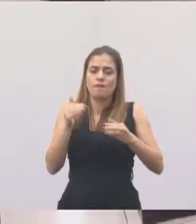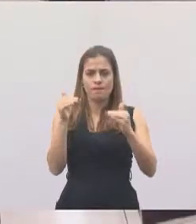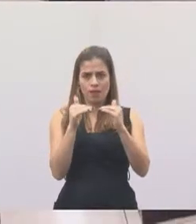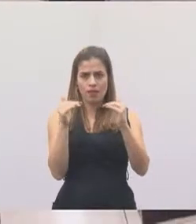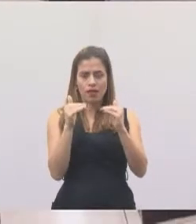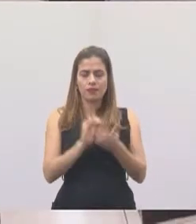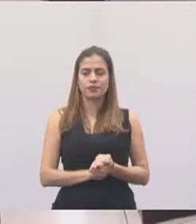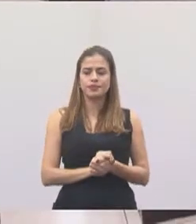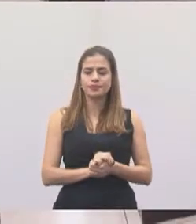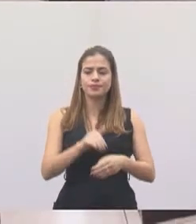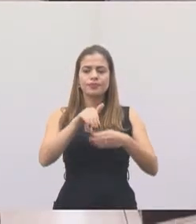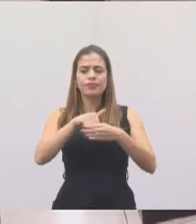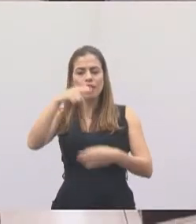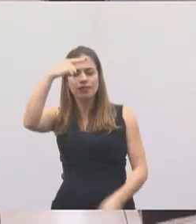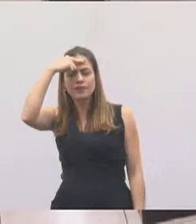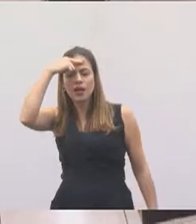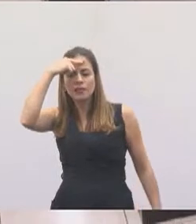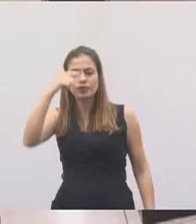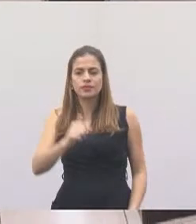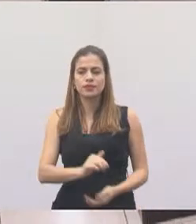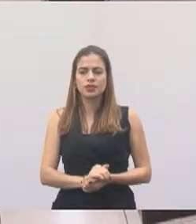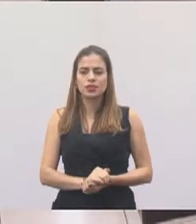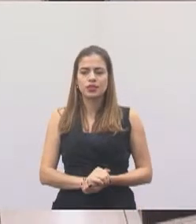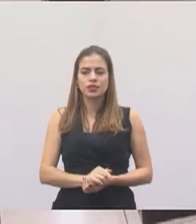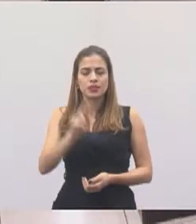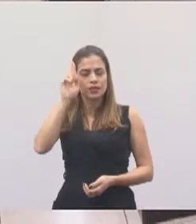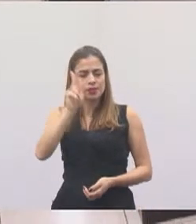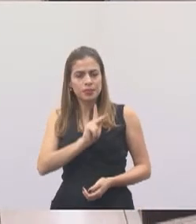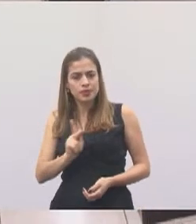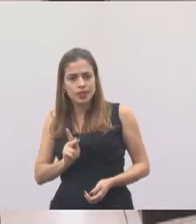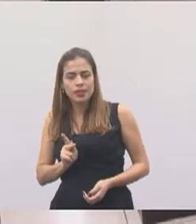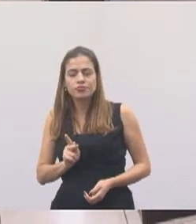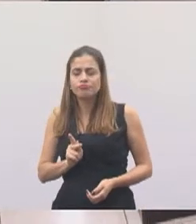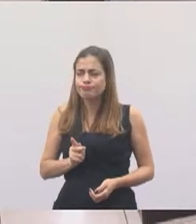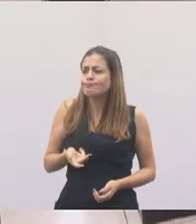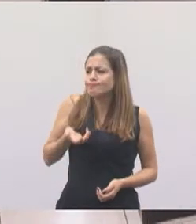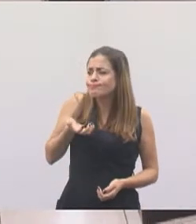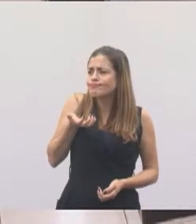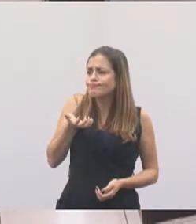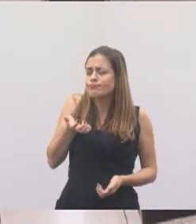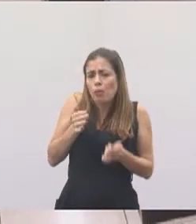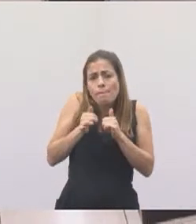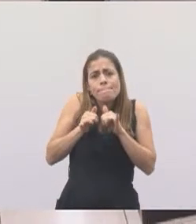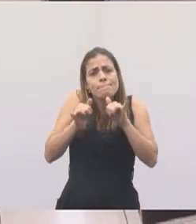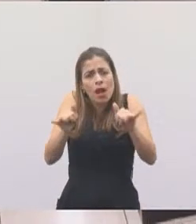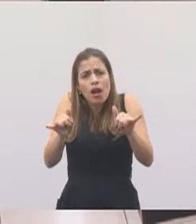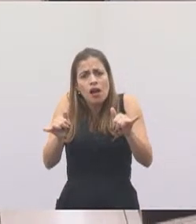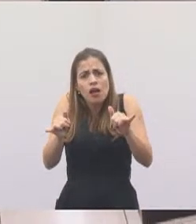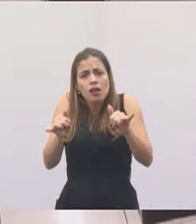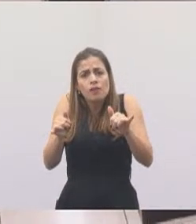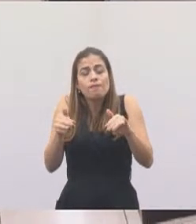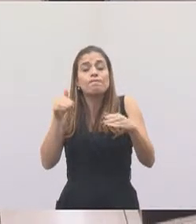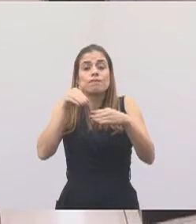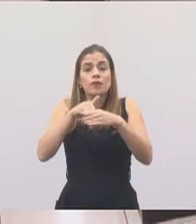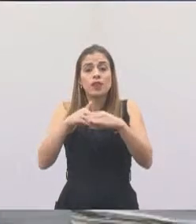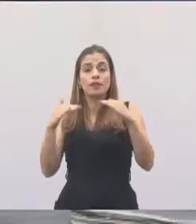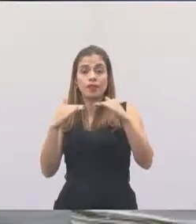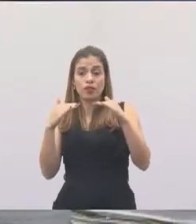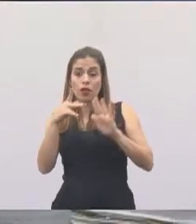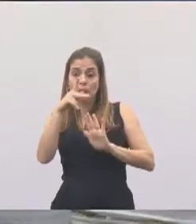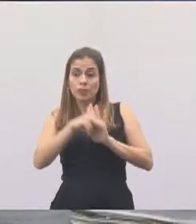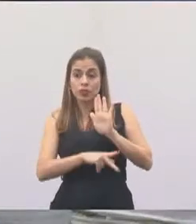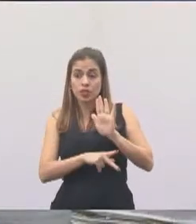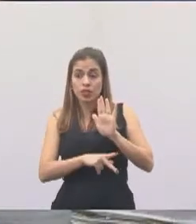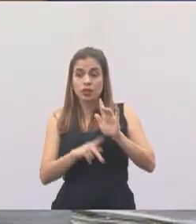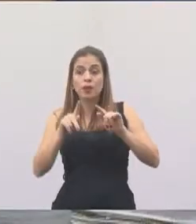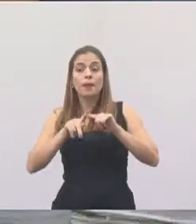Como vota o vereador Luiz Flávio? Senhor presidente, também quero me manifestar aqui, dizer que vou votar favorável ao